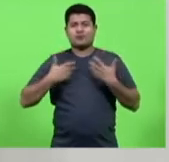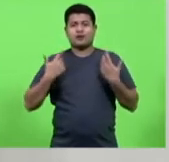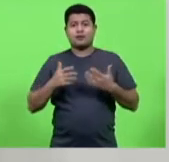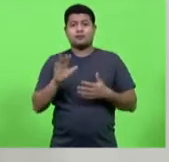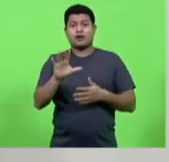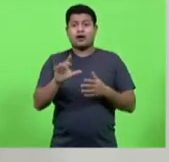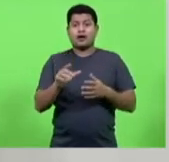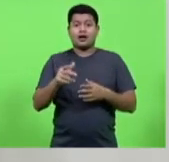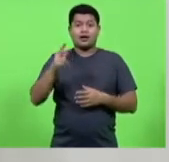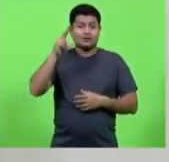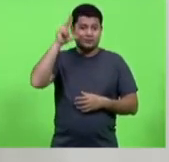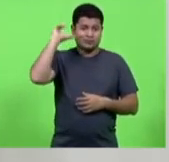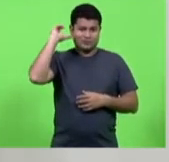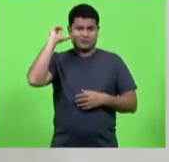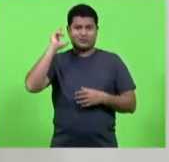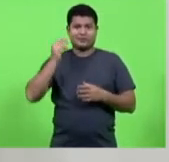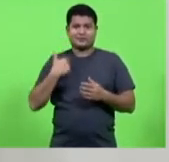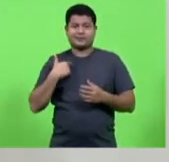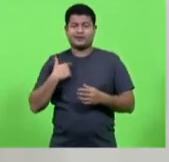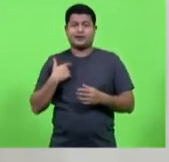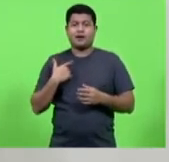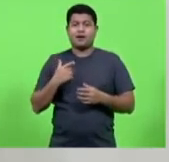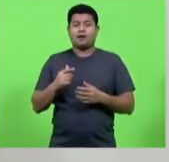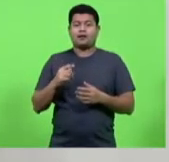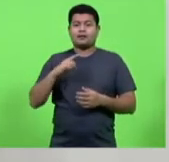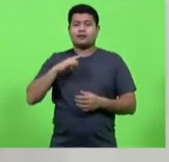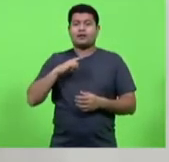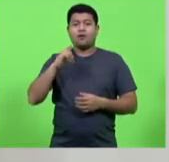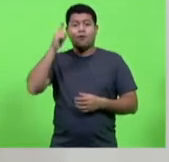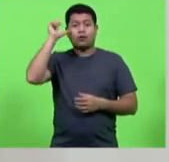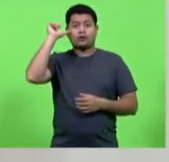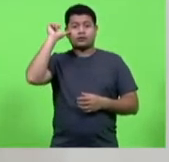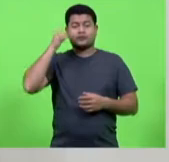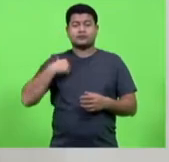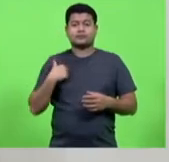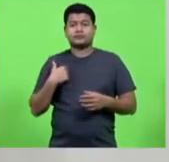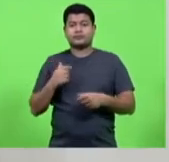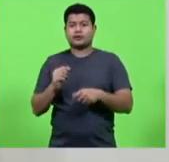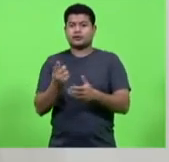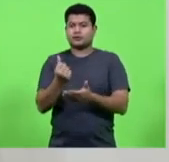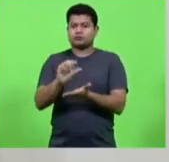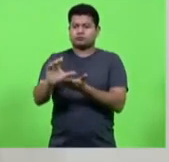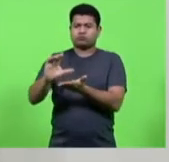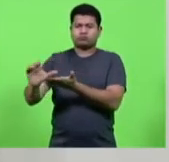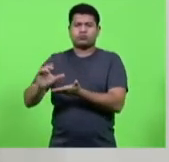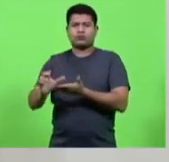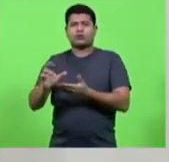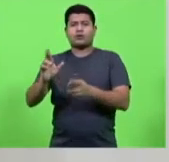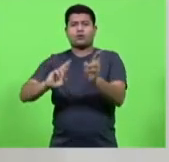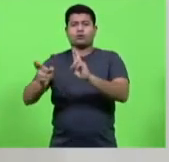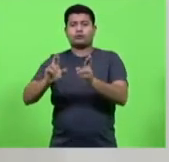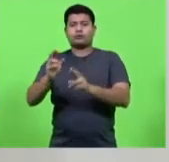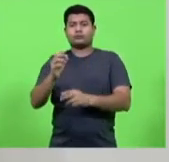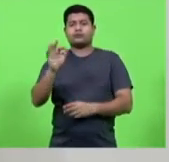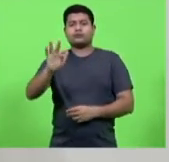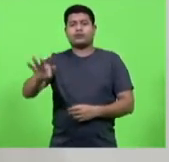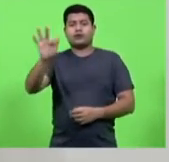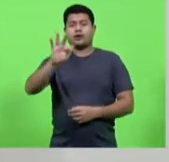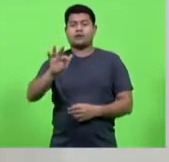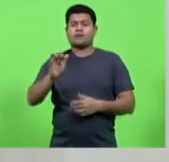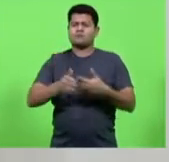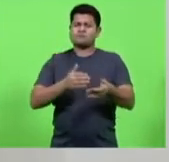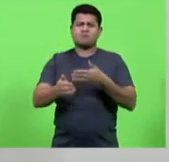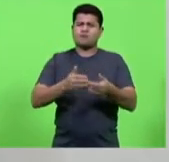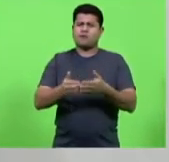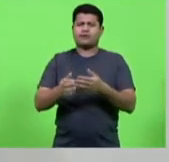de alegria. Ontem os investimentos nas rodovias federais, mas entendendo de que as rodovias federais, independente de quem é o dono, é os catarinenses